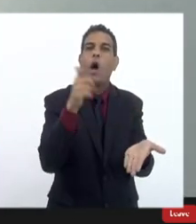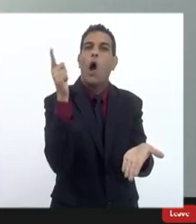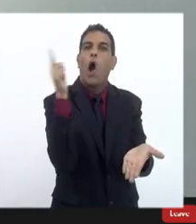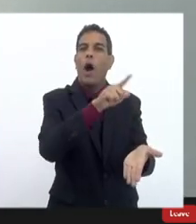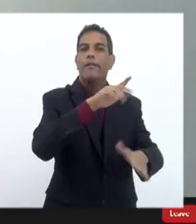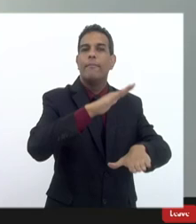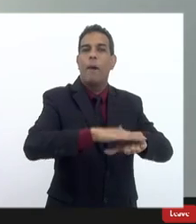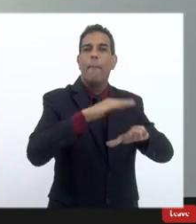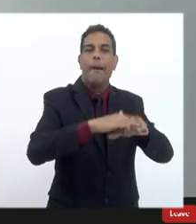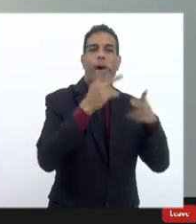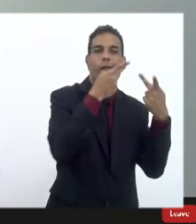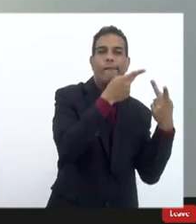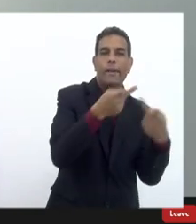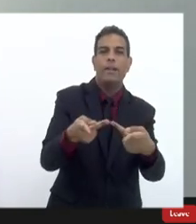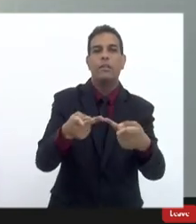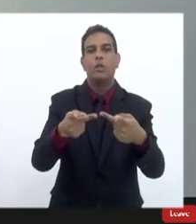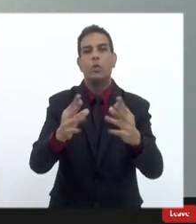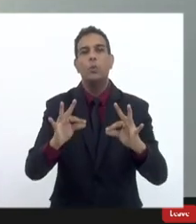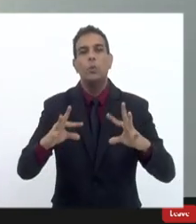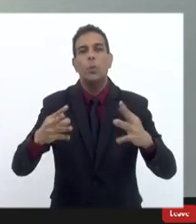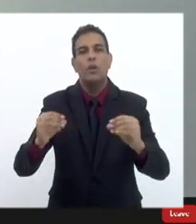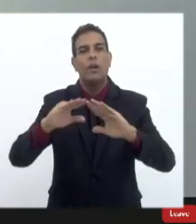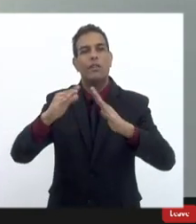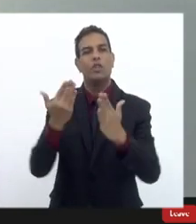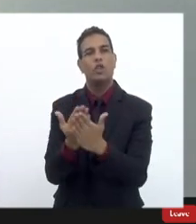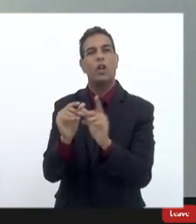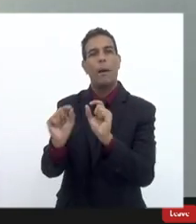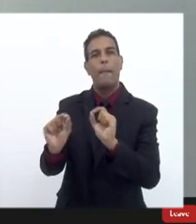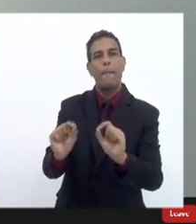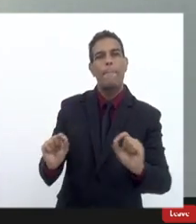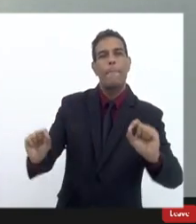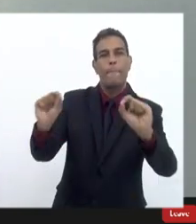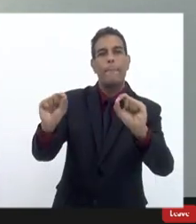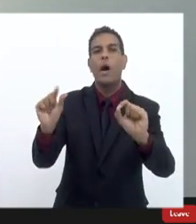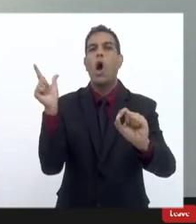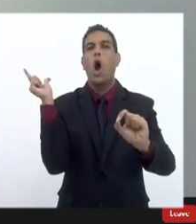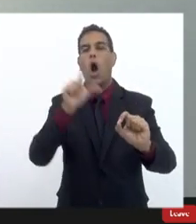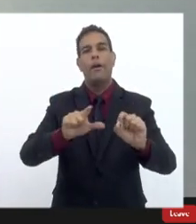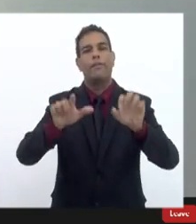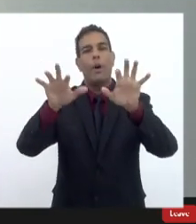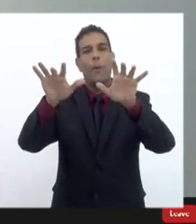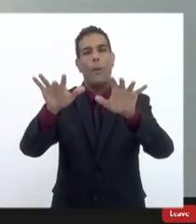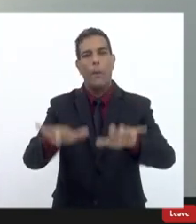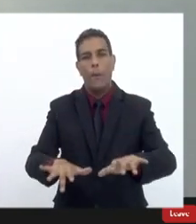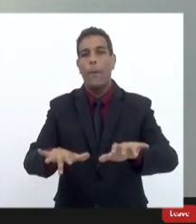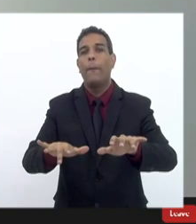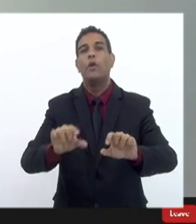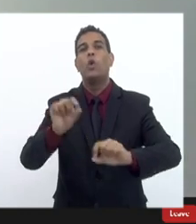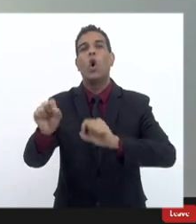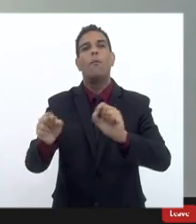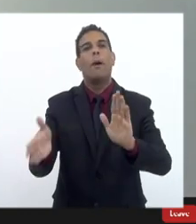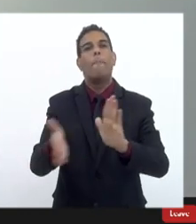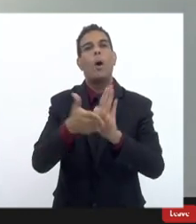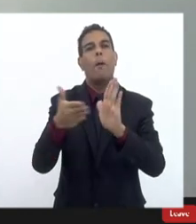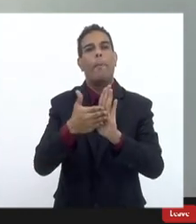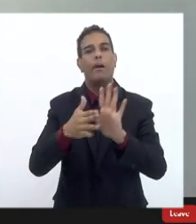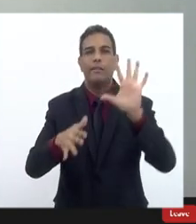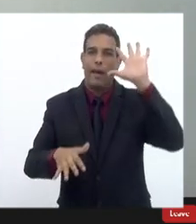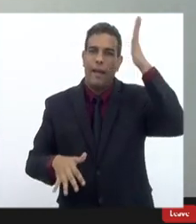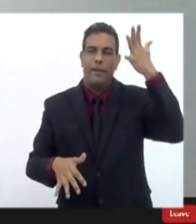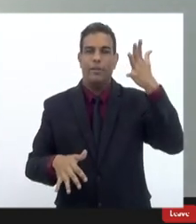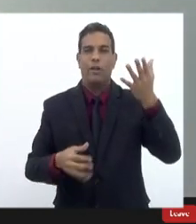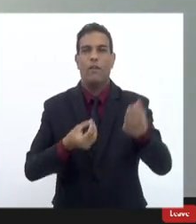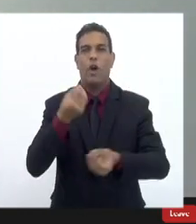todas essas escolas e ter feito esse relatório, esse diagnóstico. A gente também gostaria que a